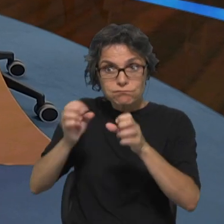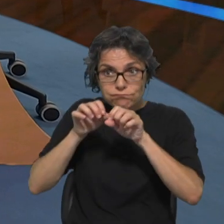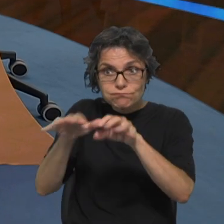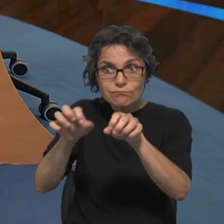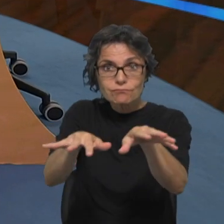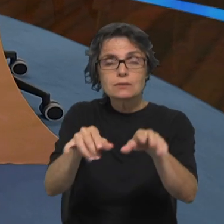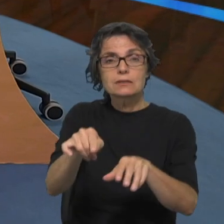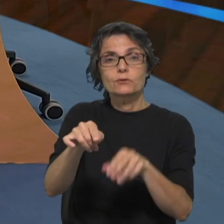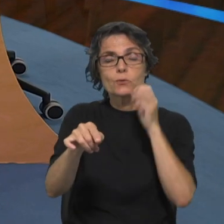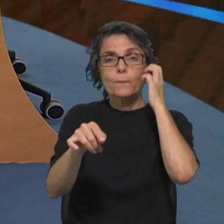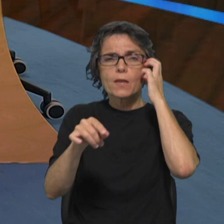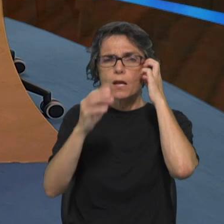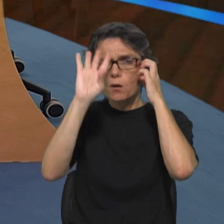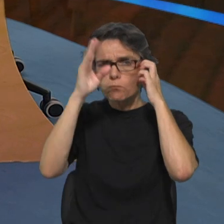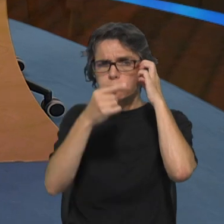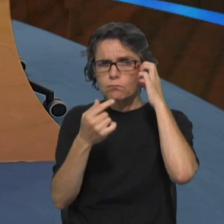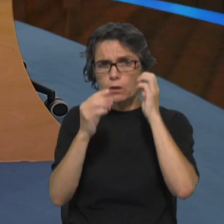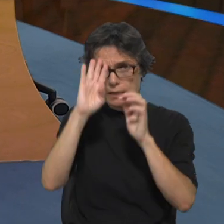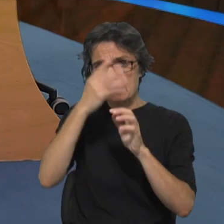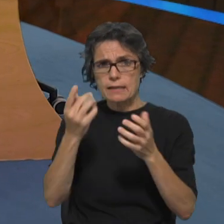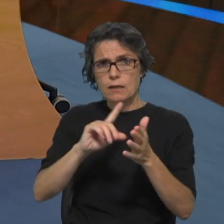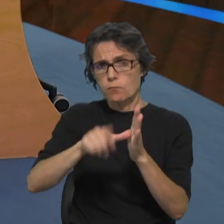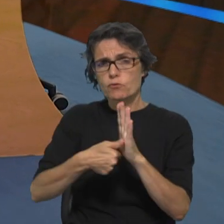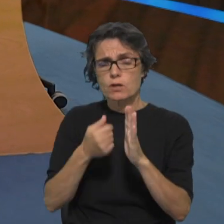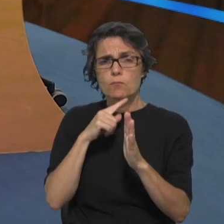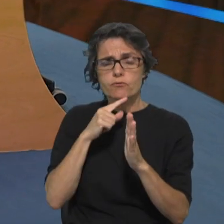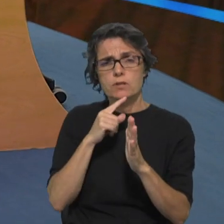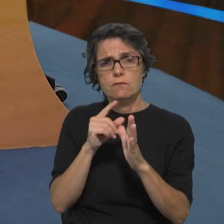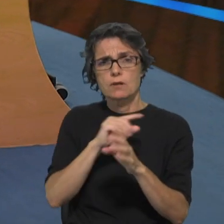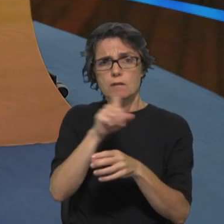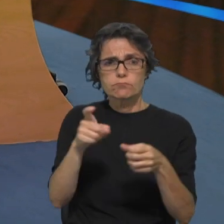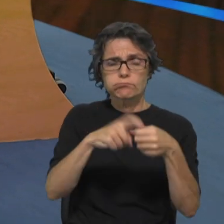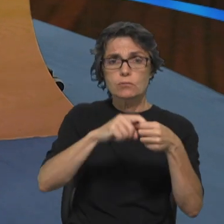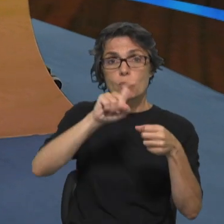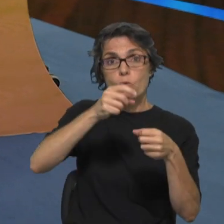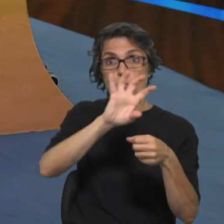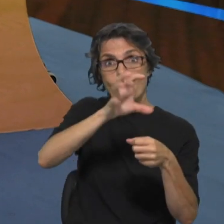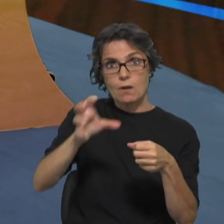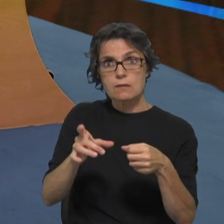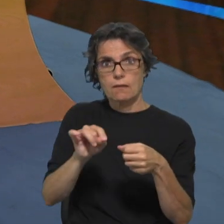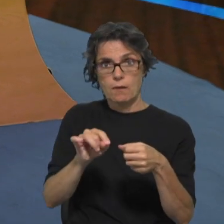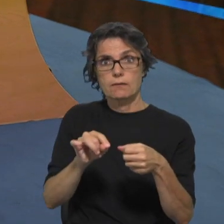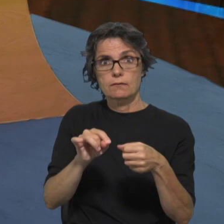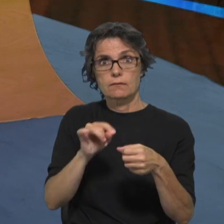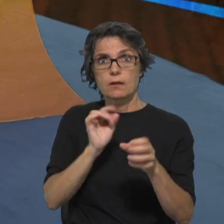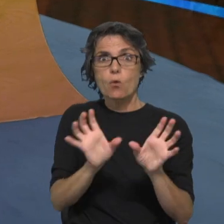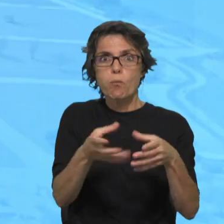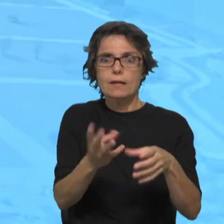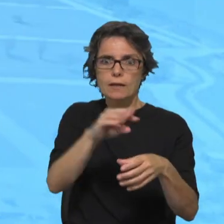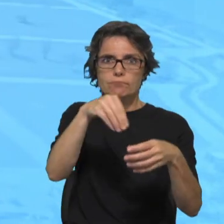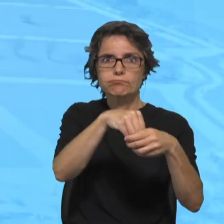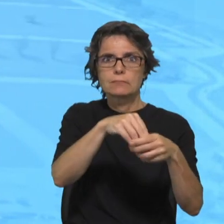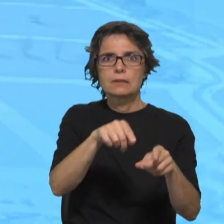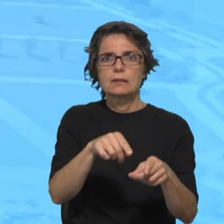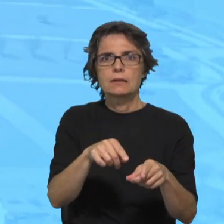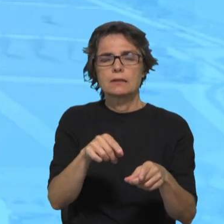os jovens a inserir-se em comunidades, em países que não é Portugal, distantes daqui. Como é